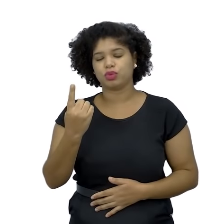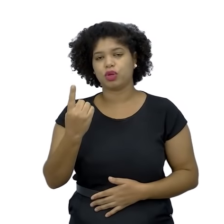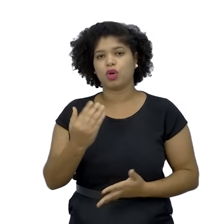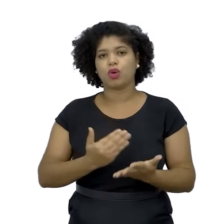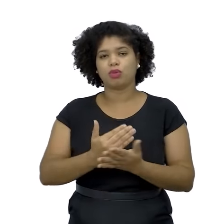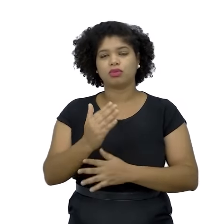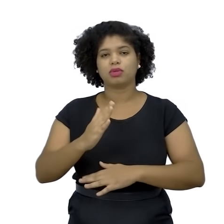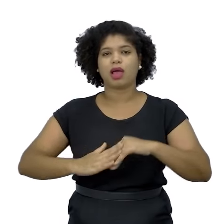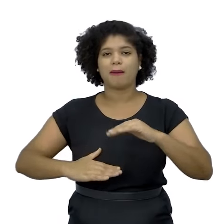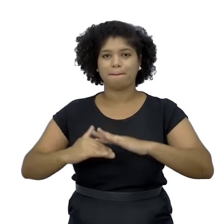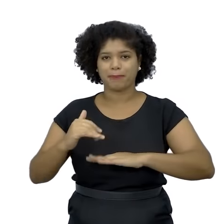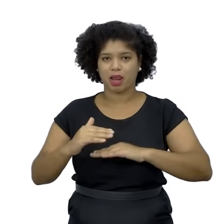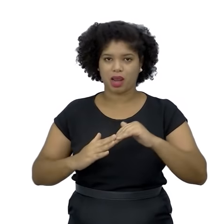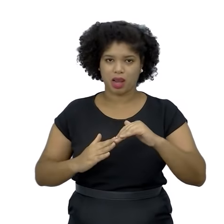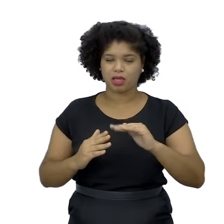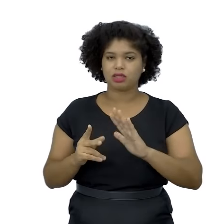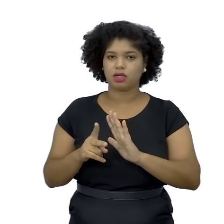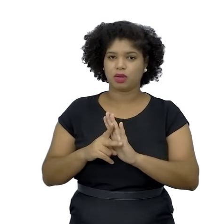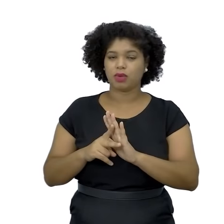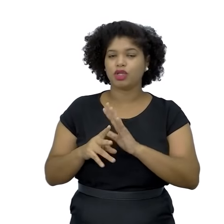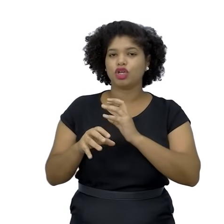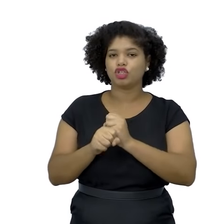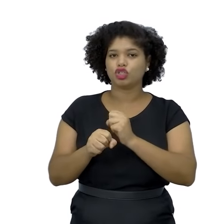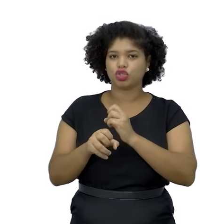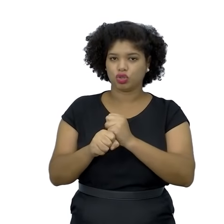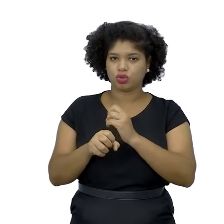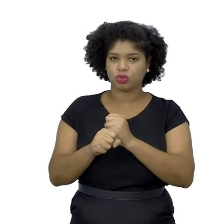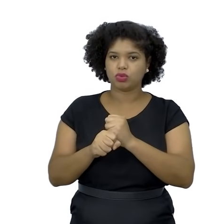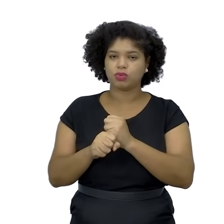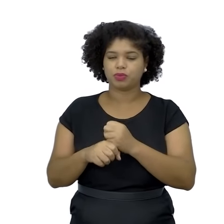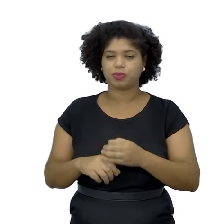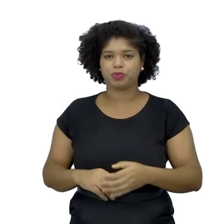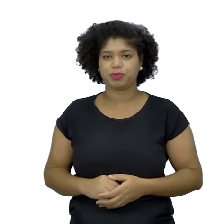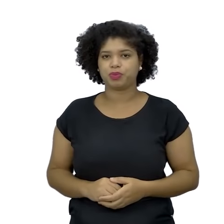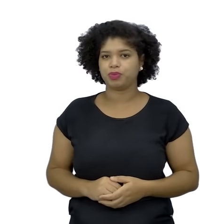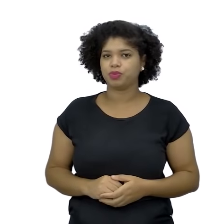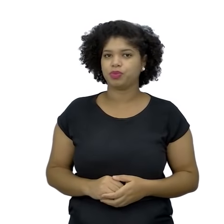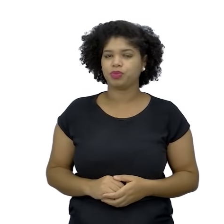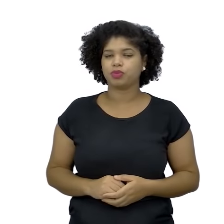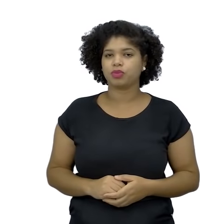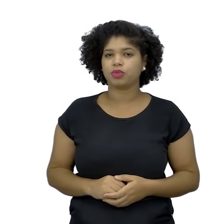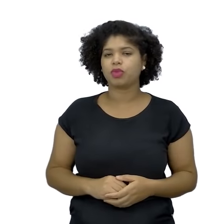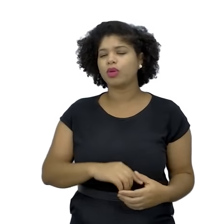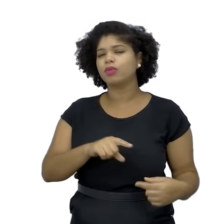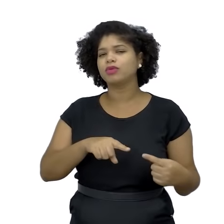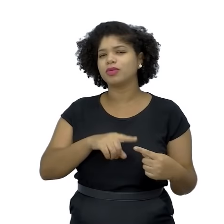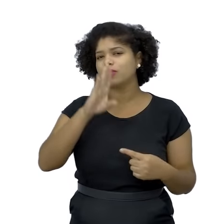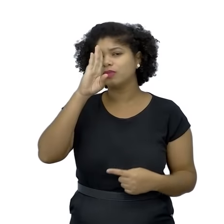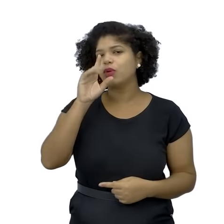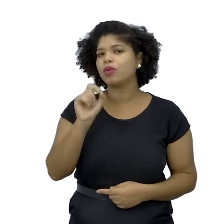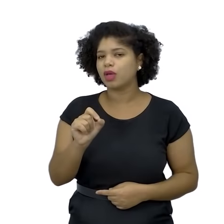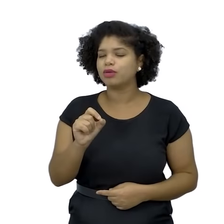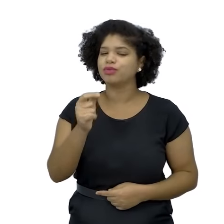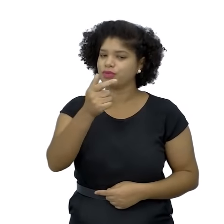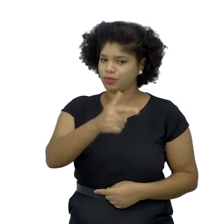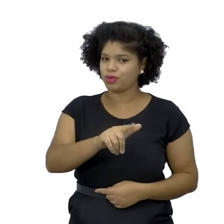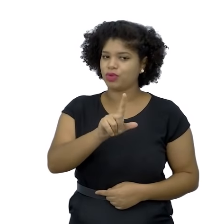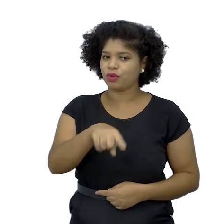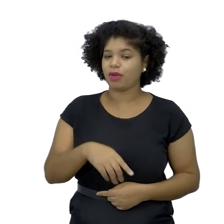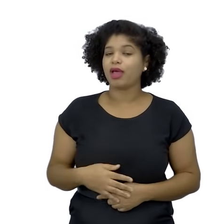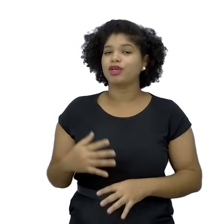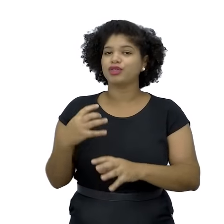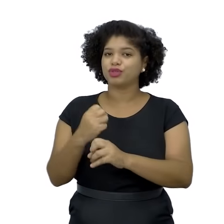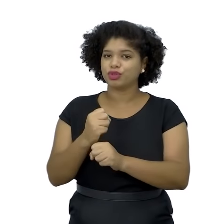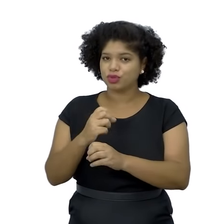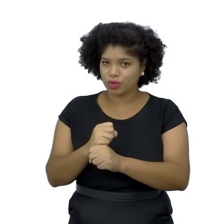essa habilidade, né, da contagem aqui. Então, o objetivo é contar objetos em coleções